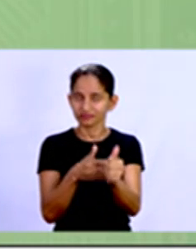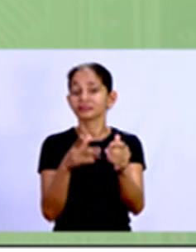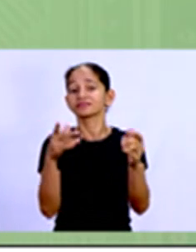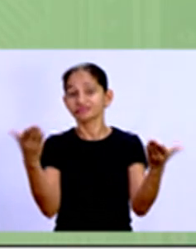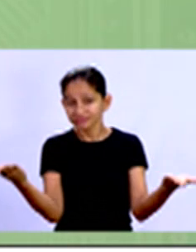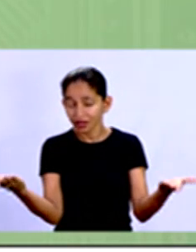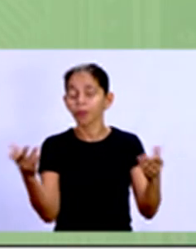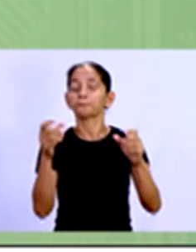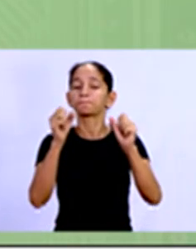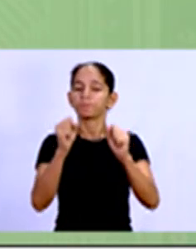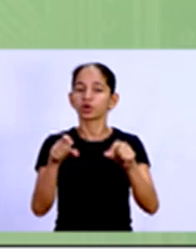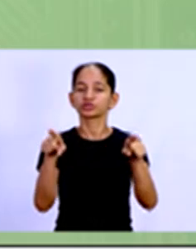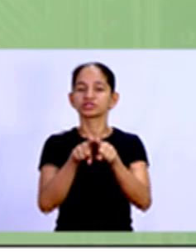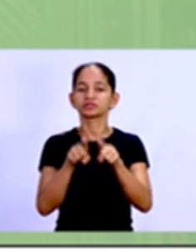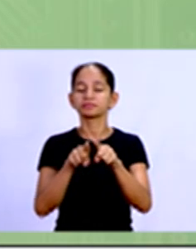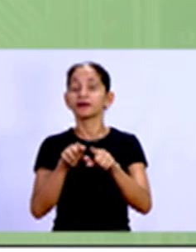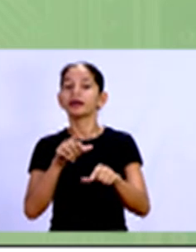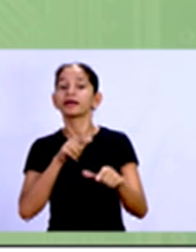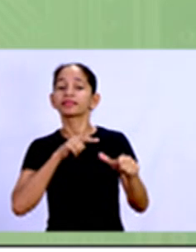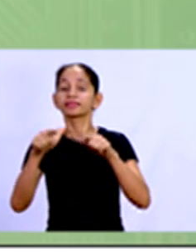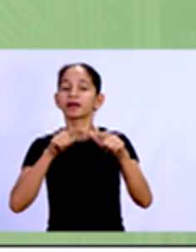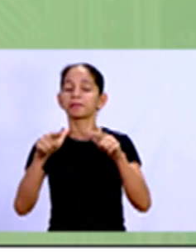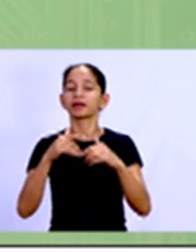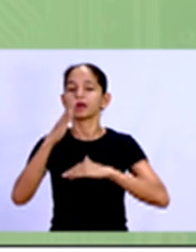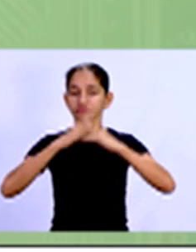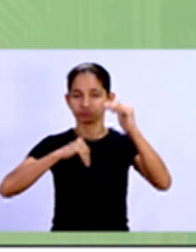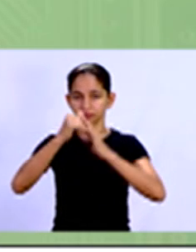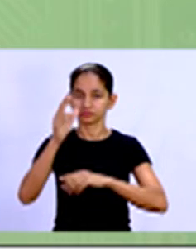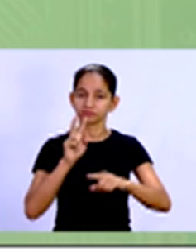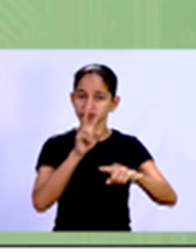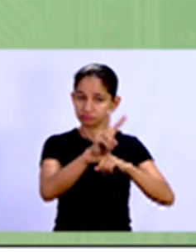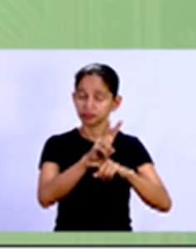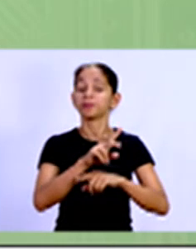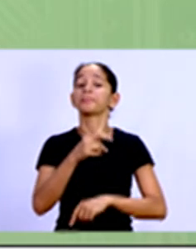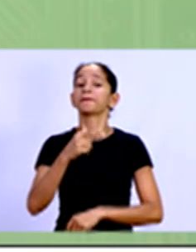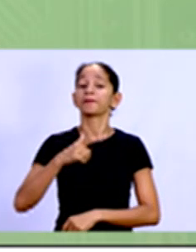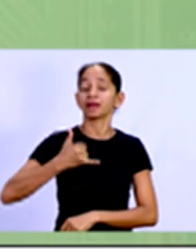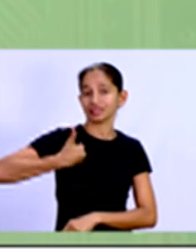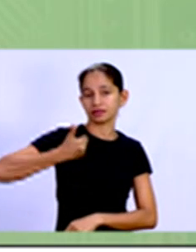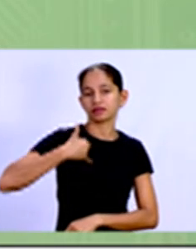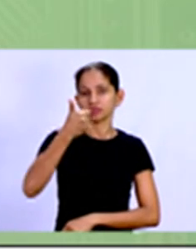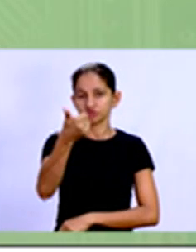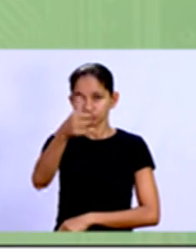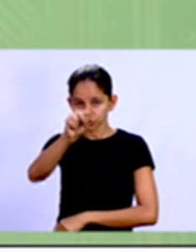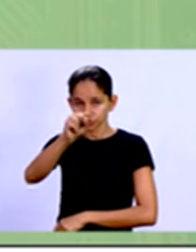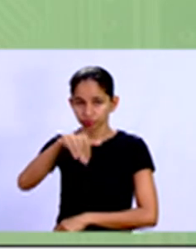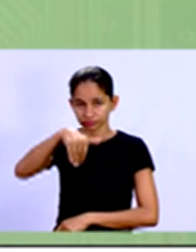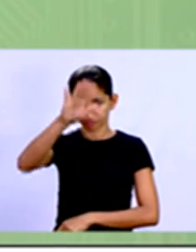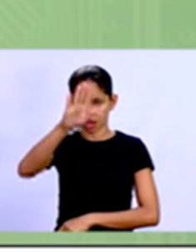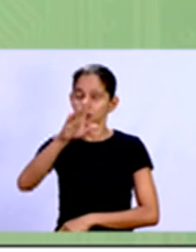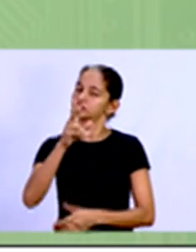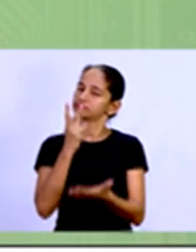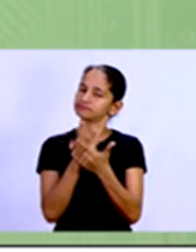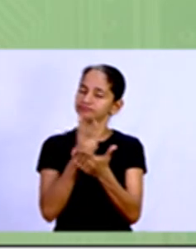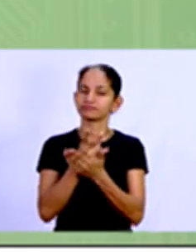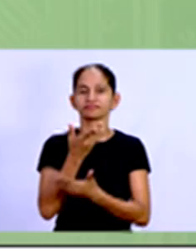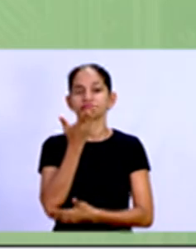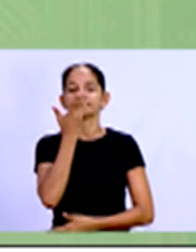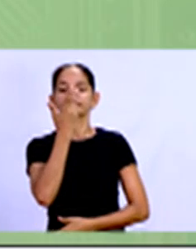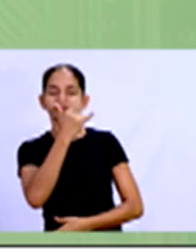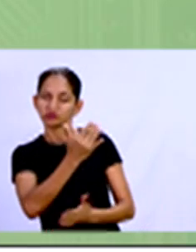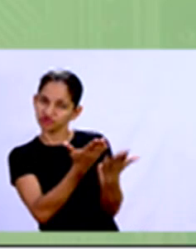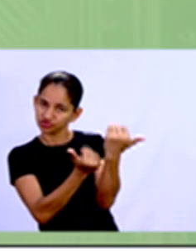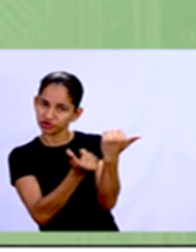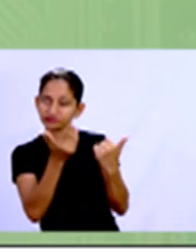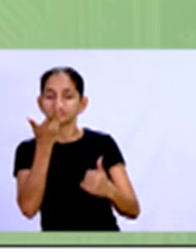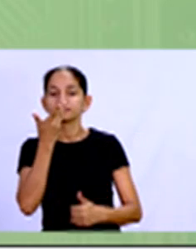Poderá exercer a profissão de cuidador de idoso maiores de 18 anos, então menores de 18 anos não podem